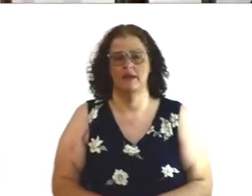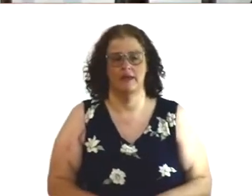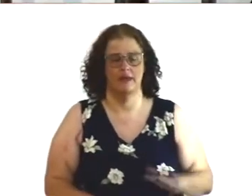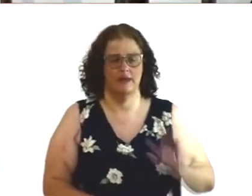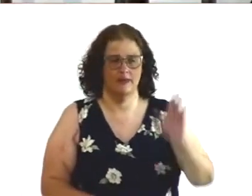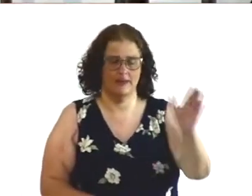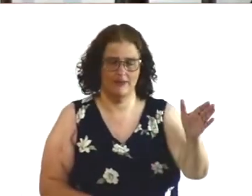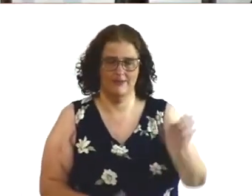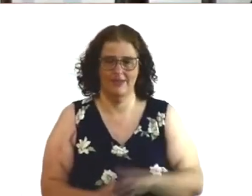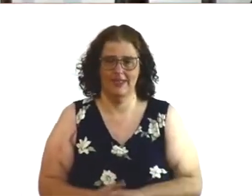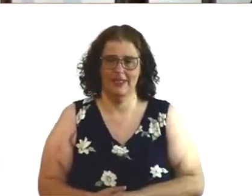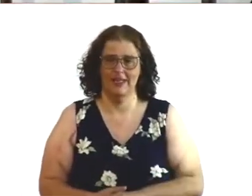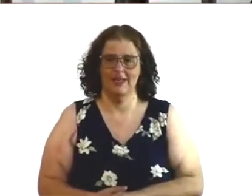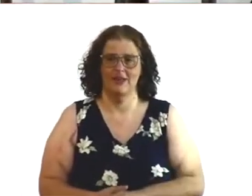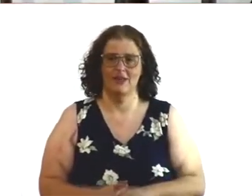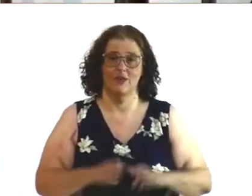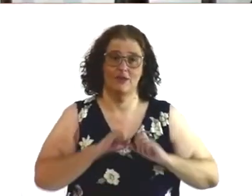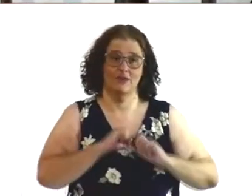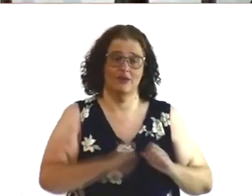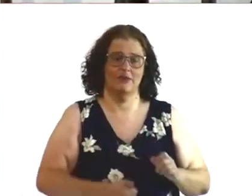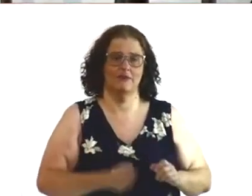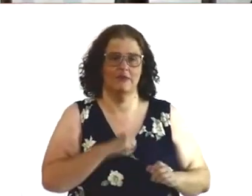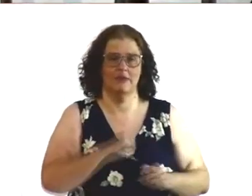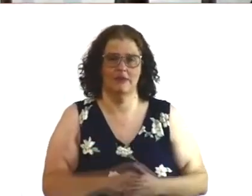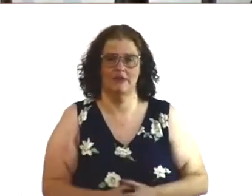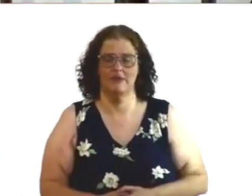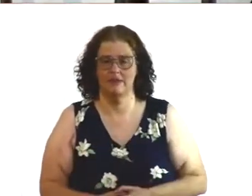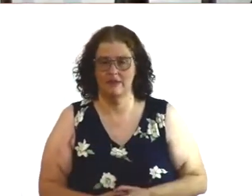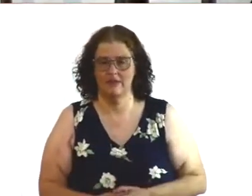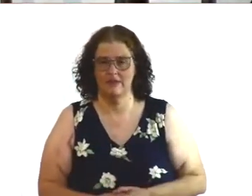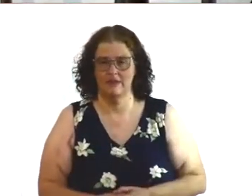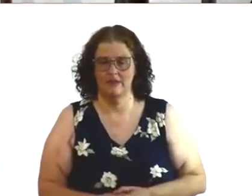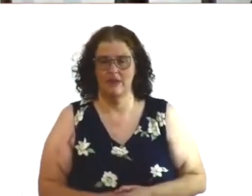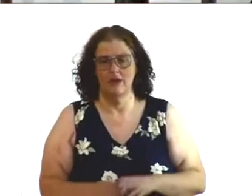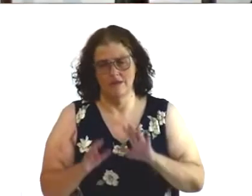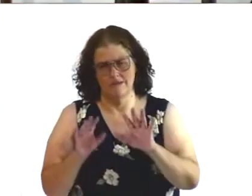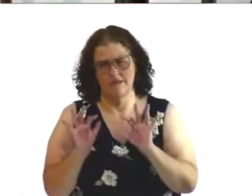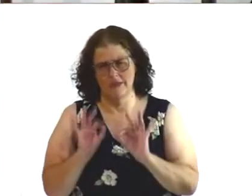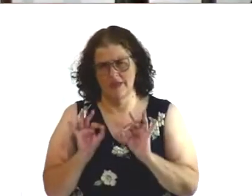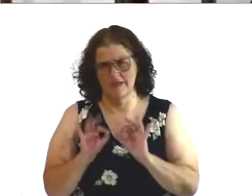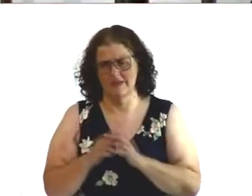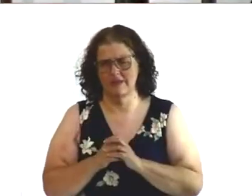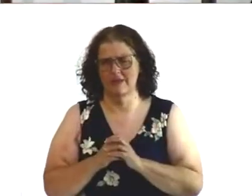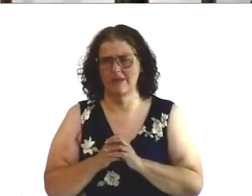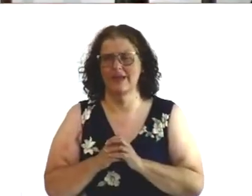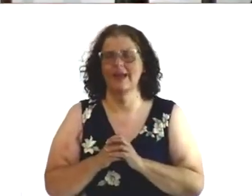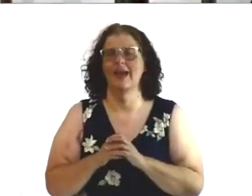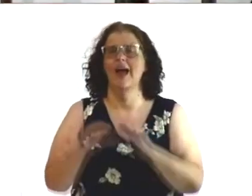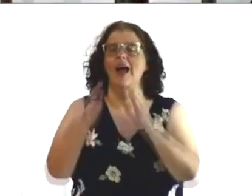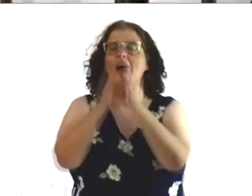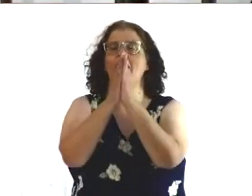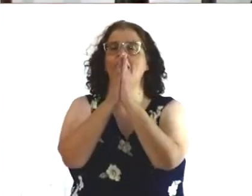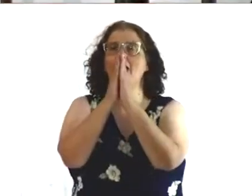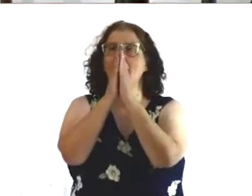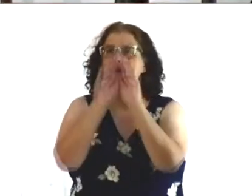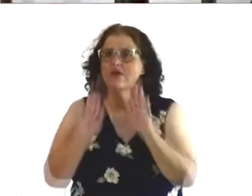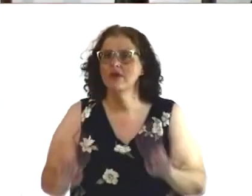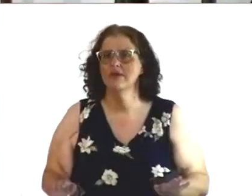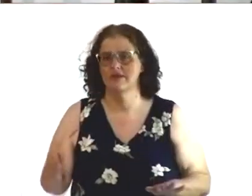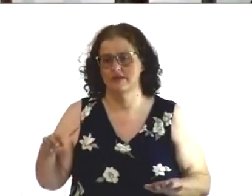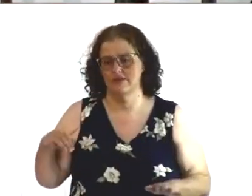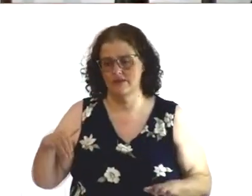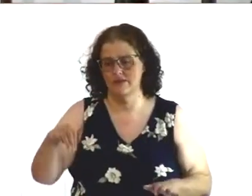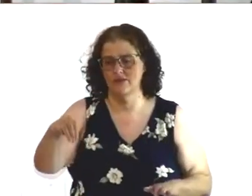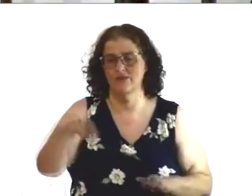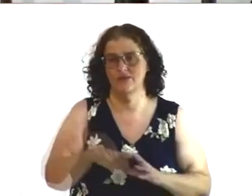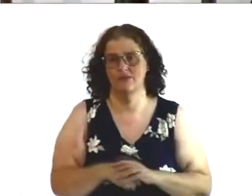morrer. Veja o detalhe da adoração dos magos, eles trazem um conjunto de presentes, como quem diz, a